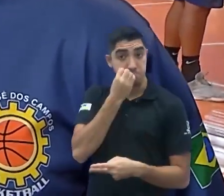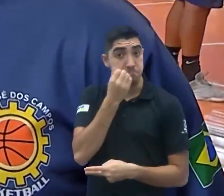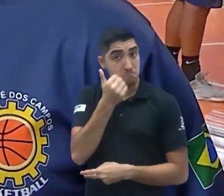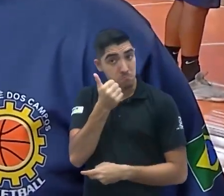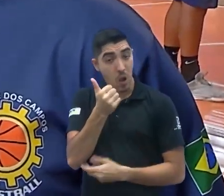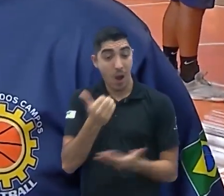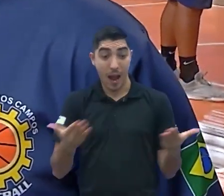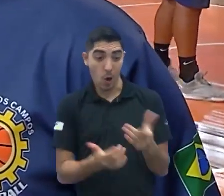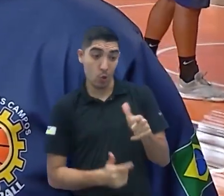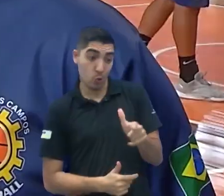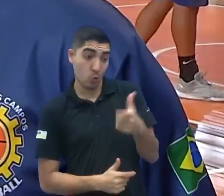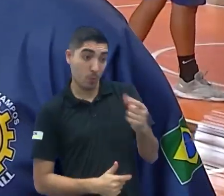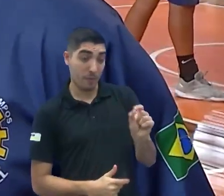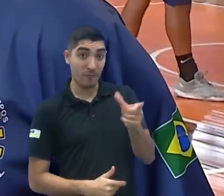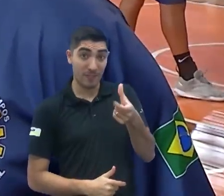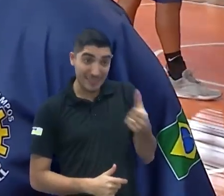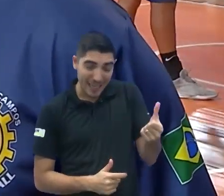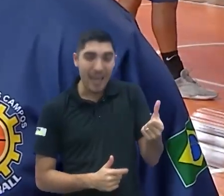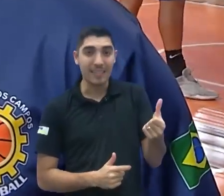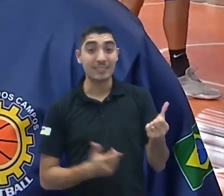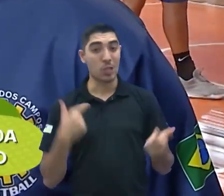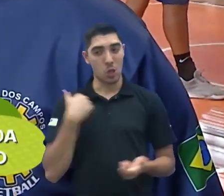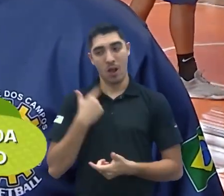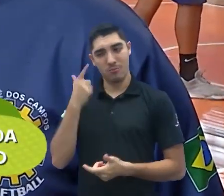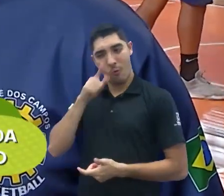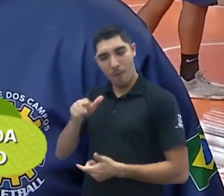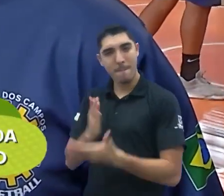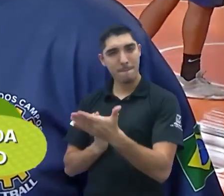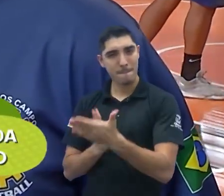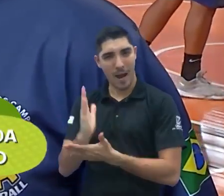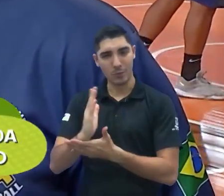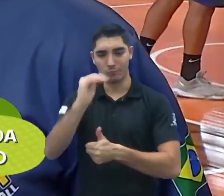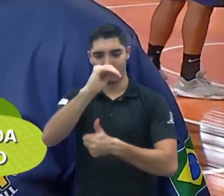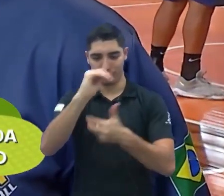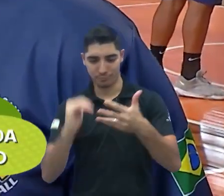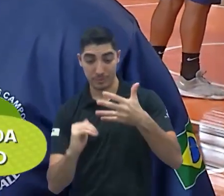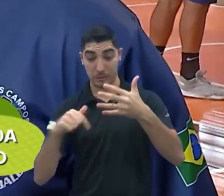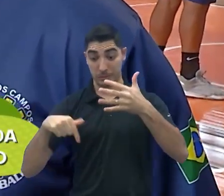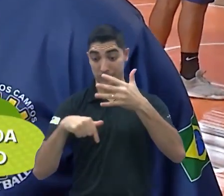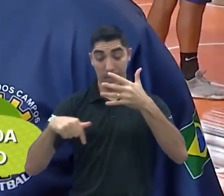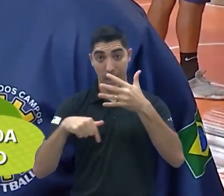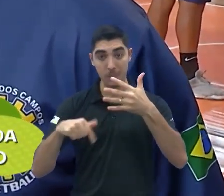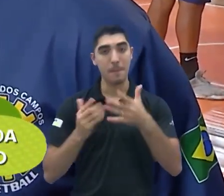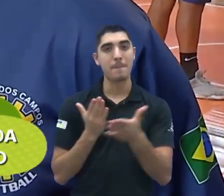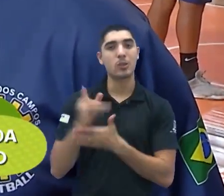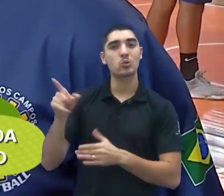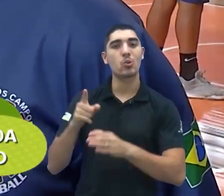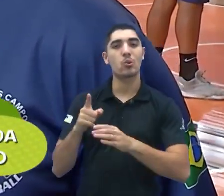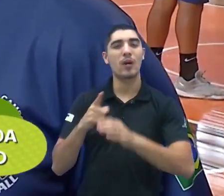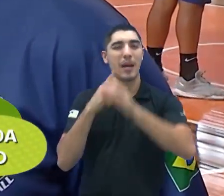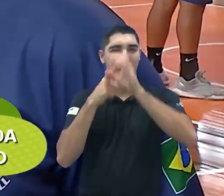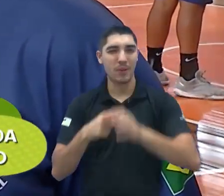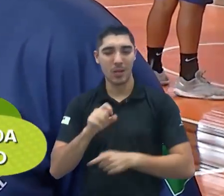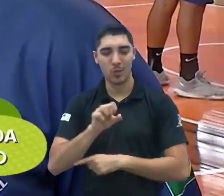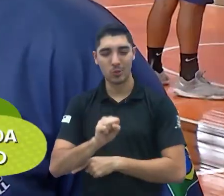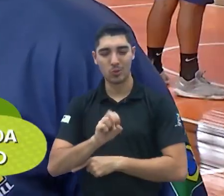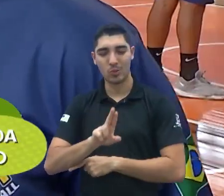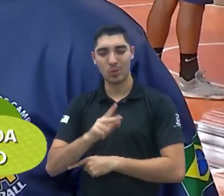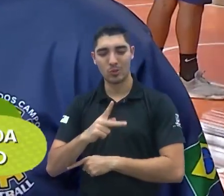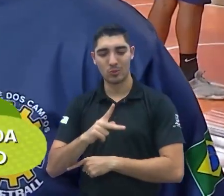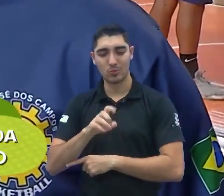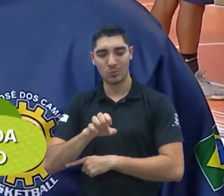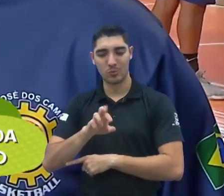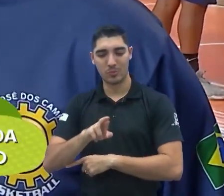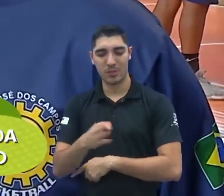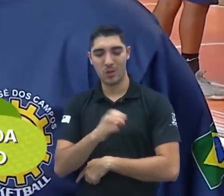ter classificado aí para o Super 8 e hoje está em 7º colocado num campeonato com 20 equipes e um